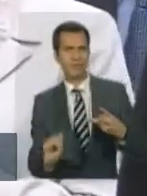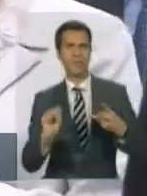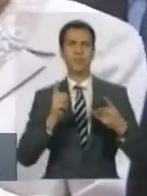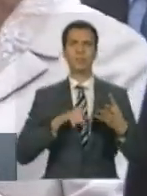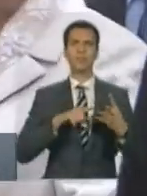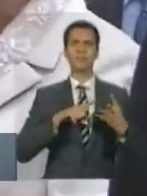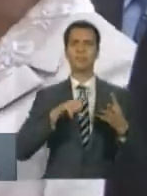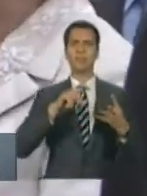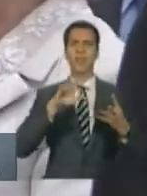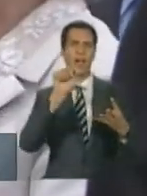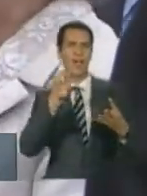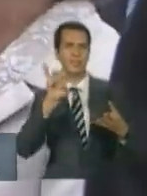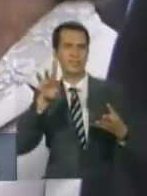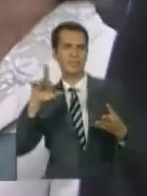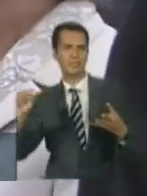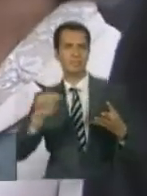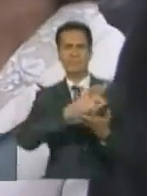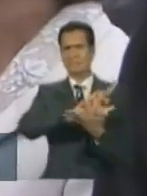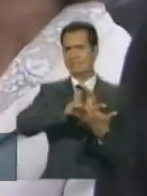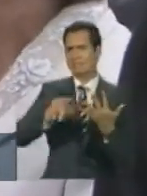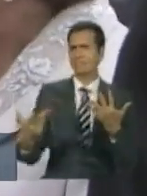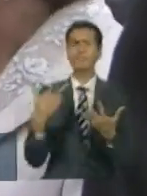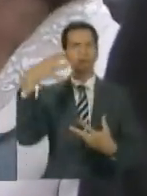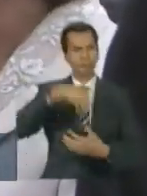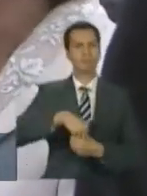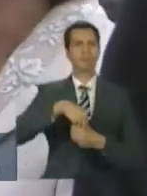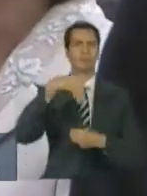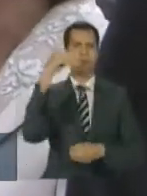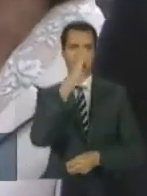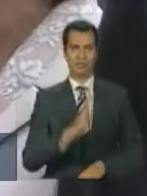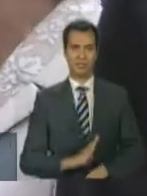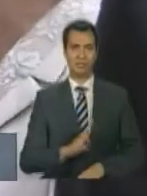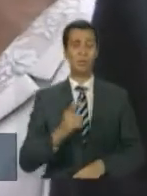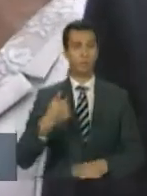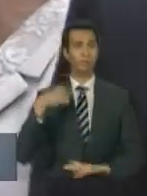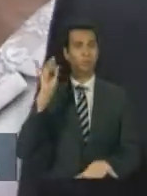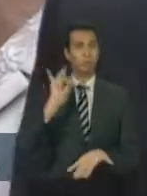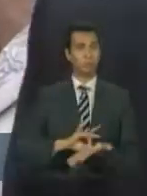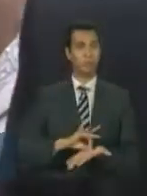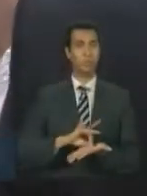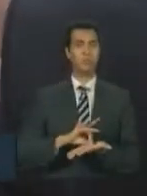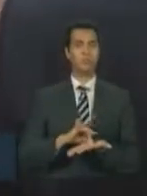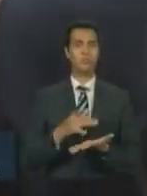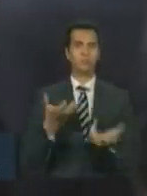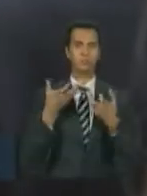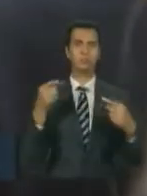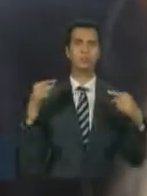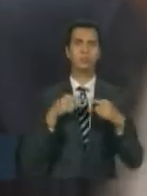importante, inclusive, que tivesse um rapaz japonês, se eu não me engano, japonês,